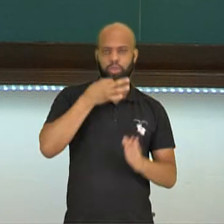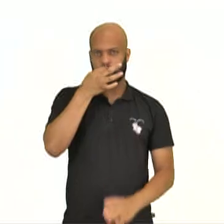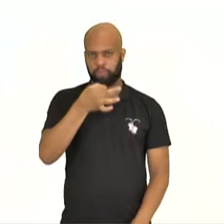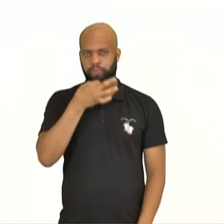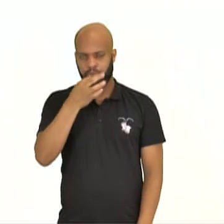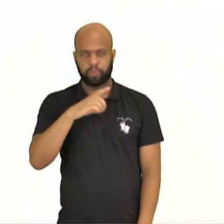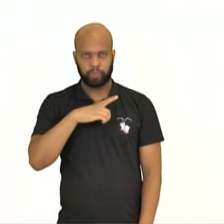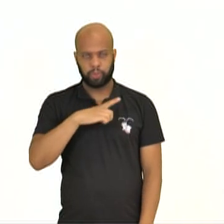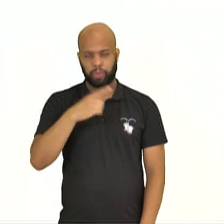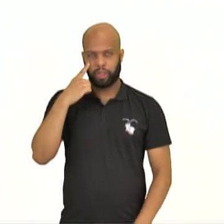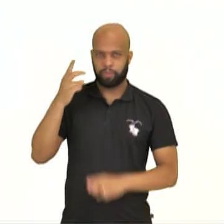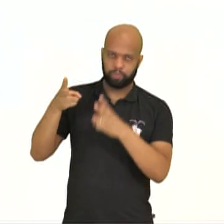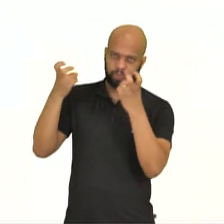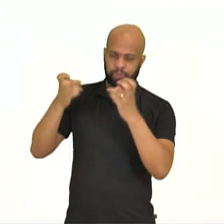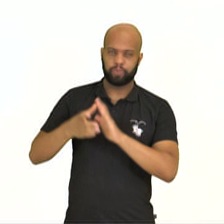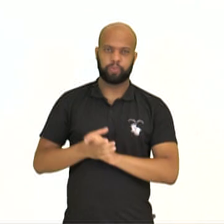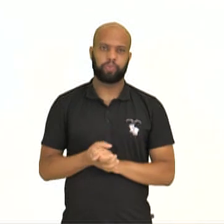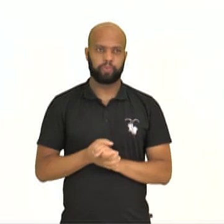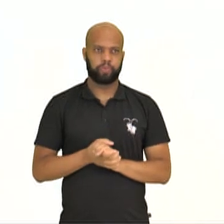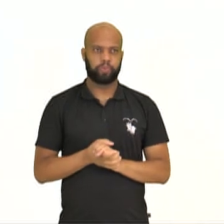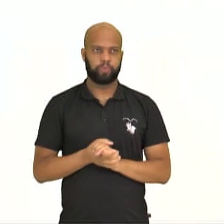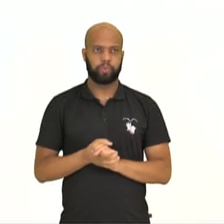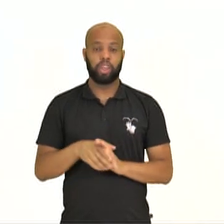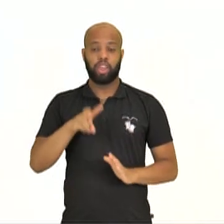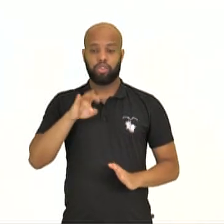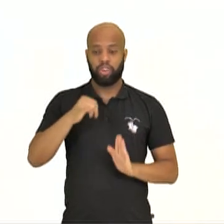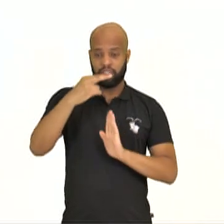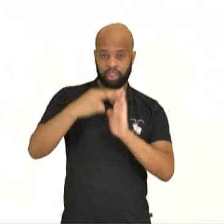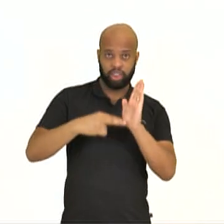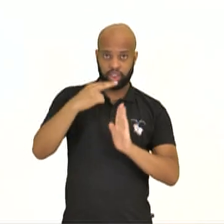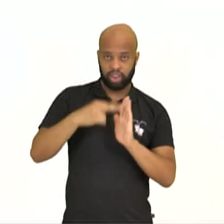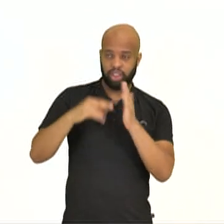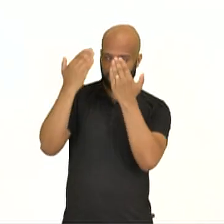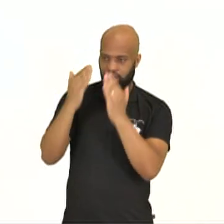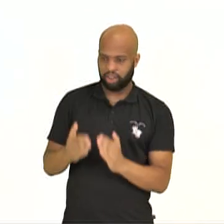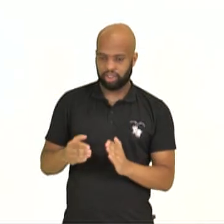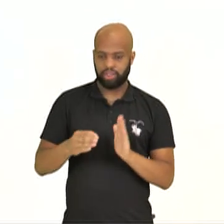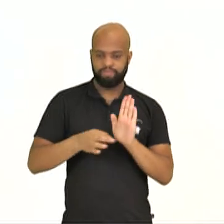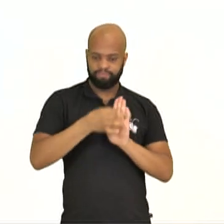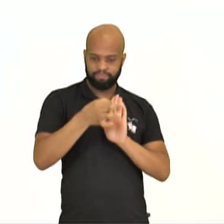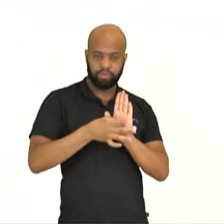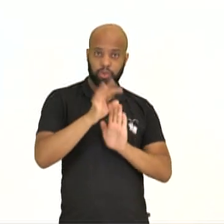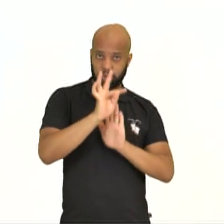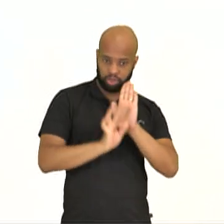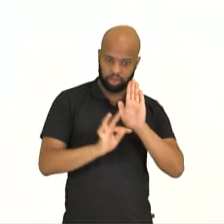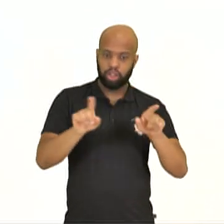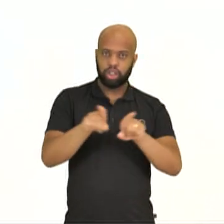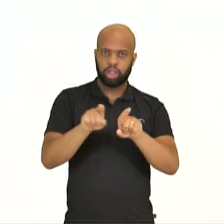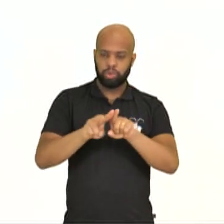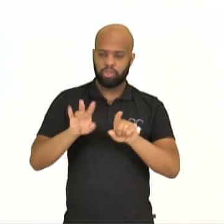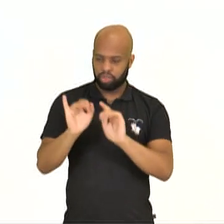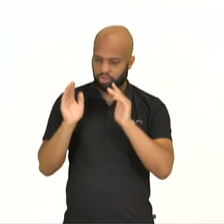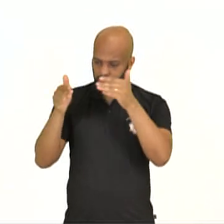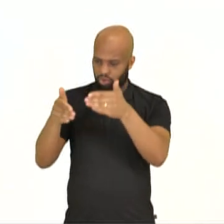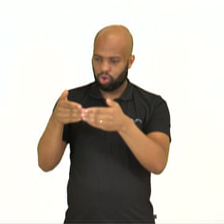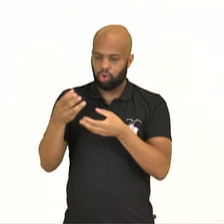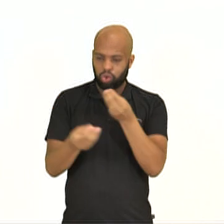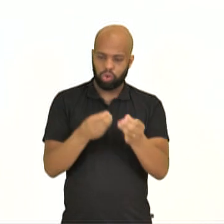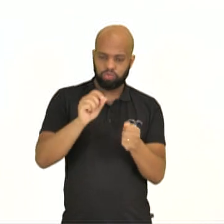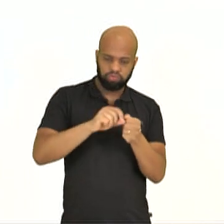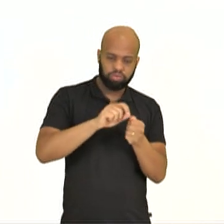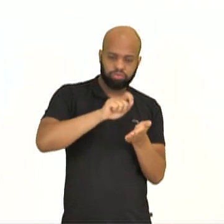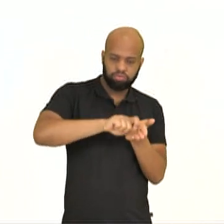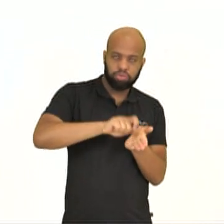opinião. Vamos observar? Ler e analisar artigos de opinião, também vamos focalizar nas condições de produção do